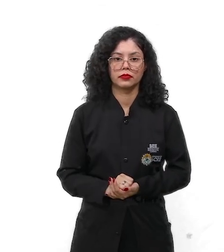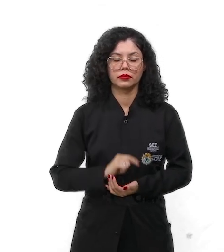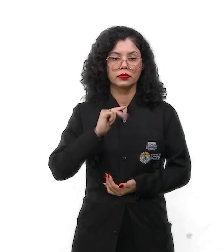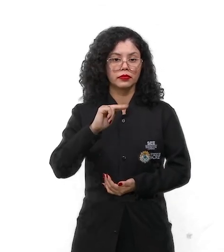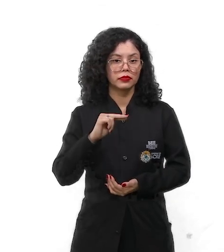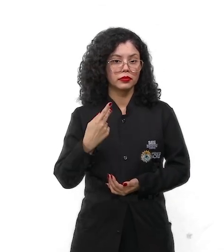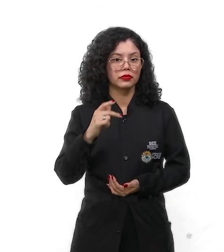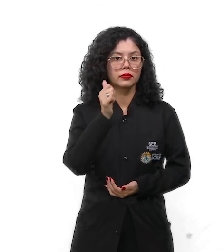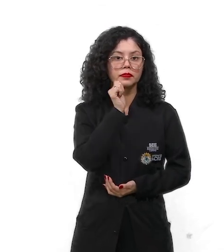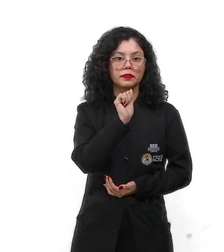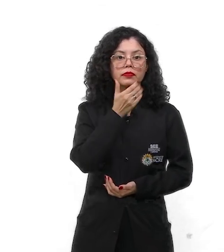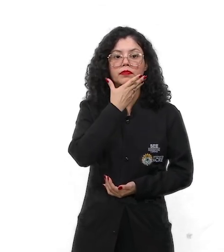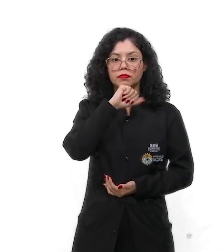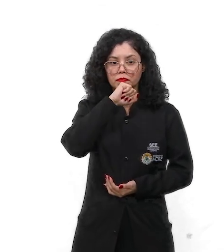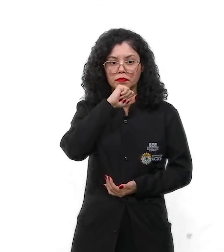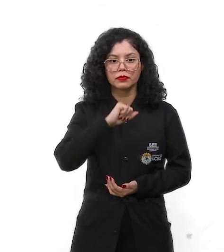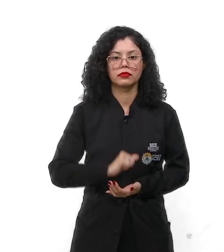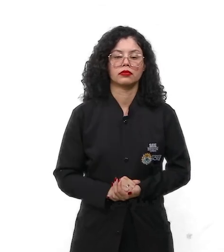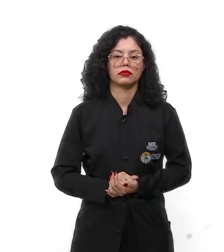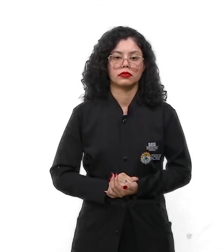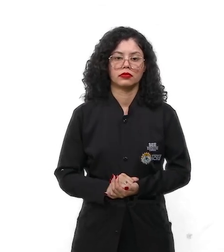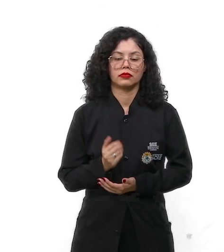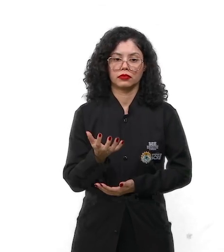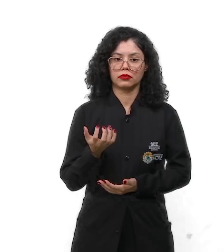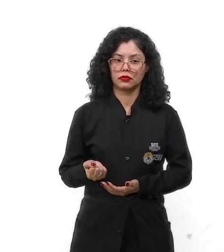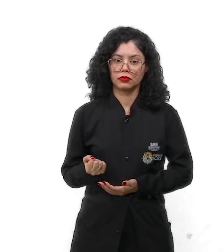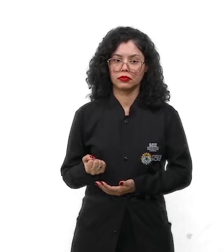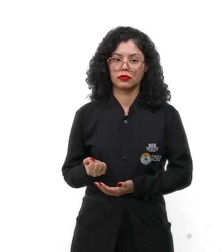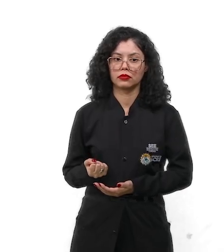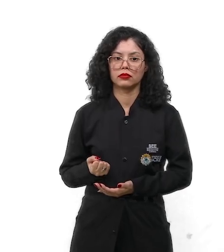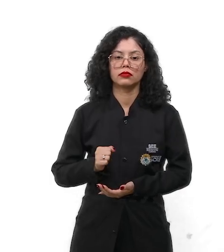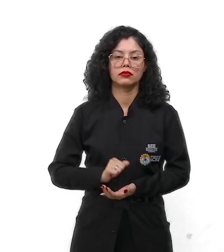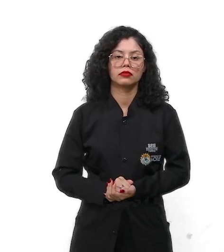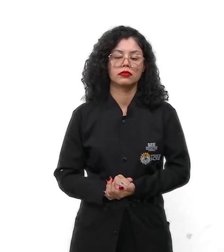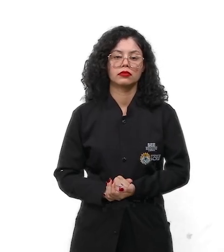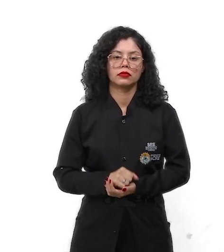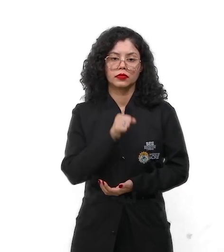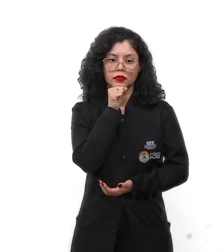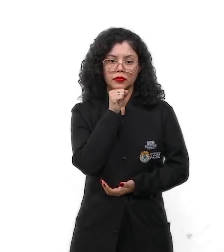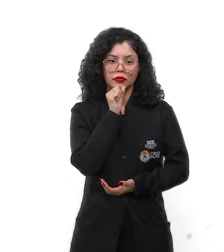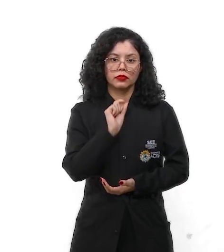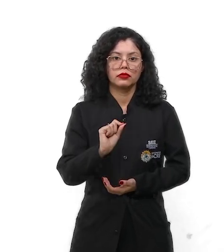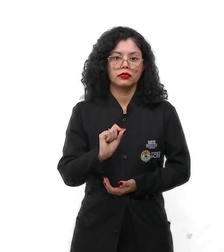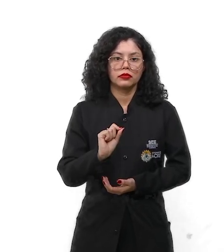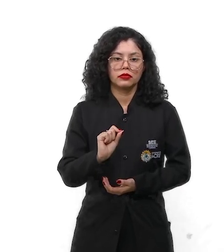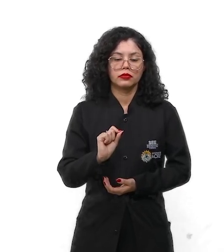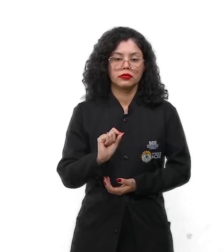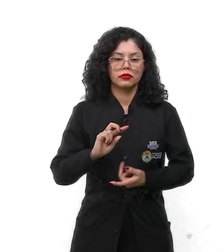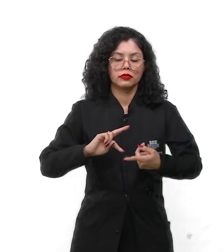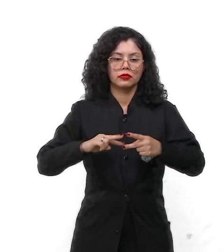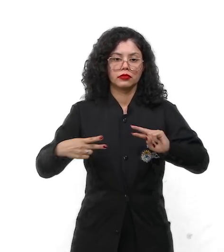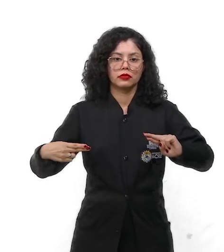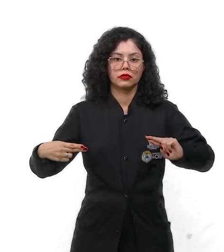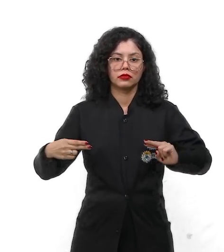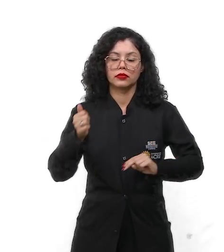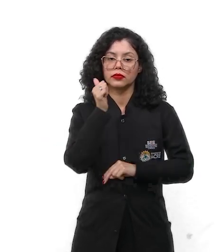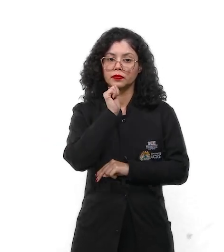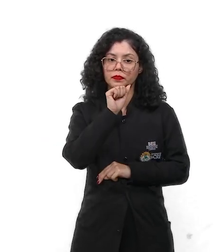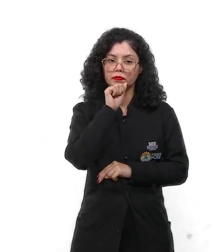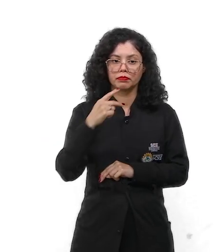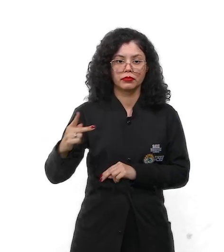do seu pai, ela recebeu, a pessoa lá morta, recebeu DNA mitocondrial da mãe